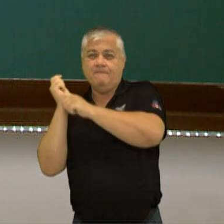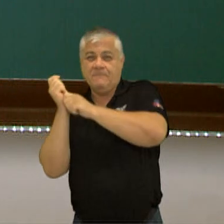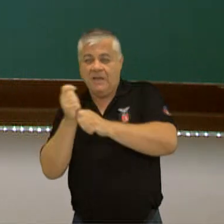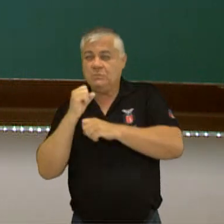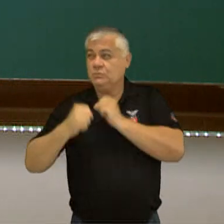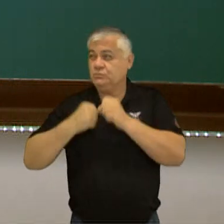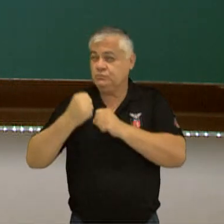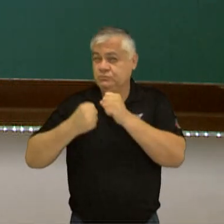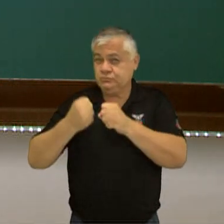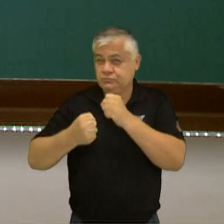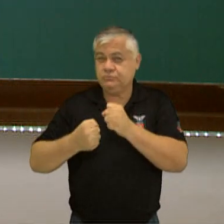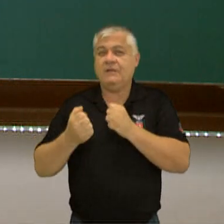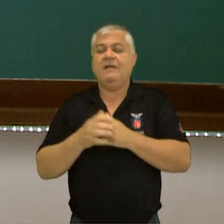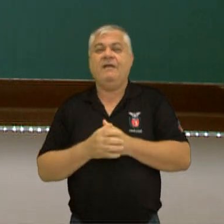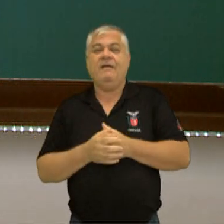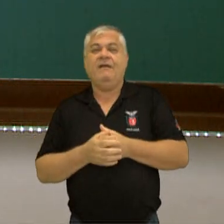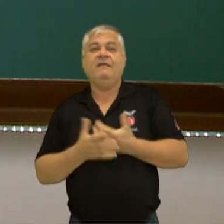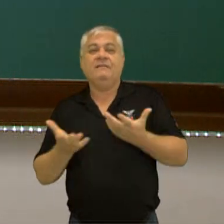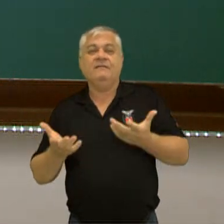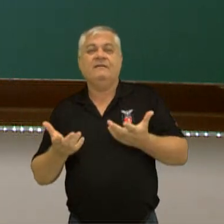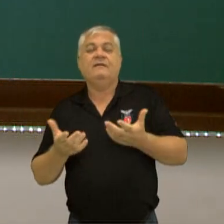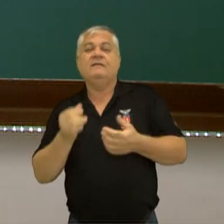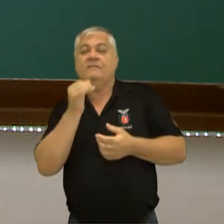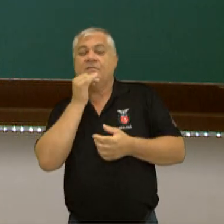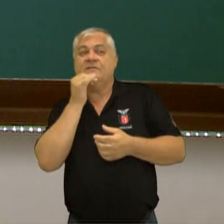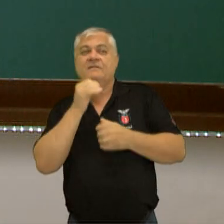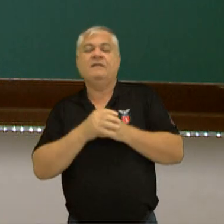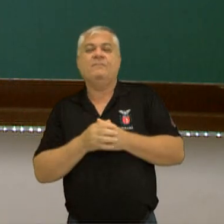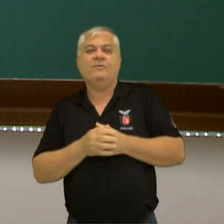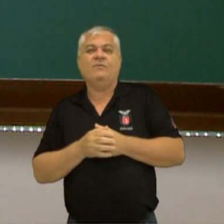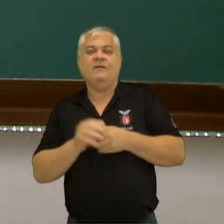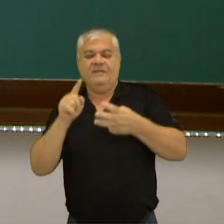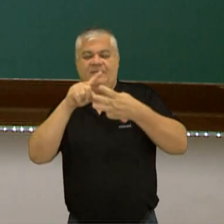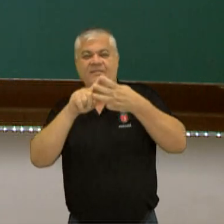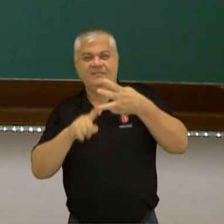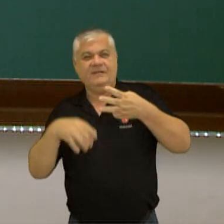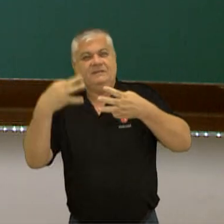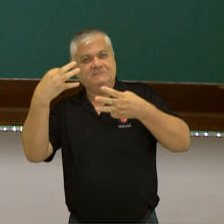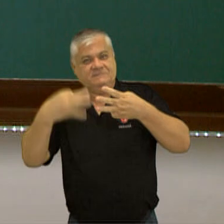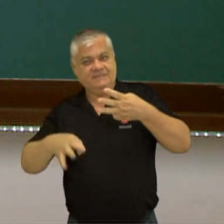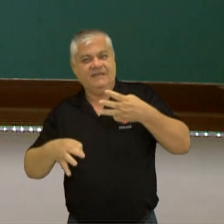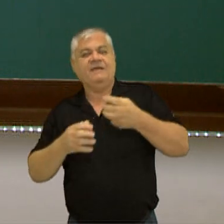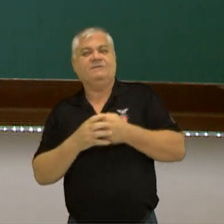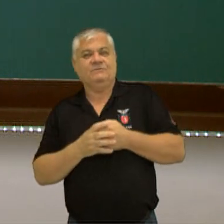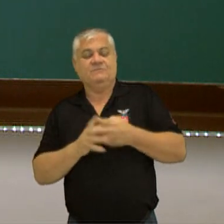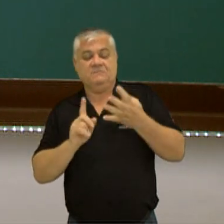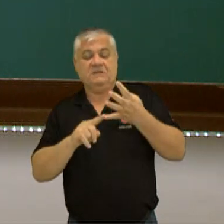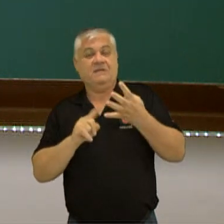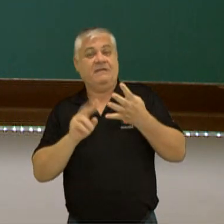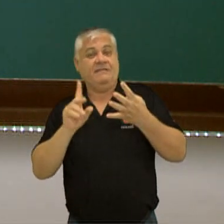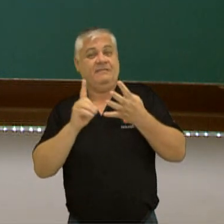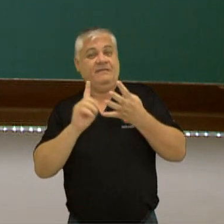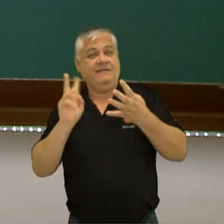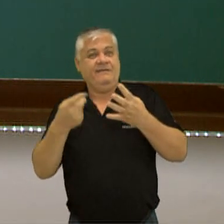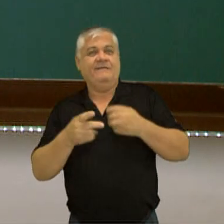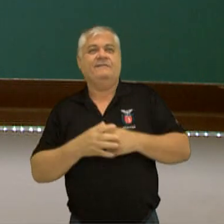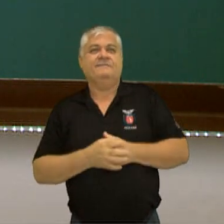da bola, a defesa atingir o batedor com a bola enquanto ela corre e as três bolas que são lançadas lá e não são rebatidas.